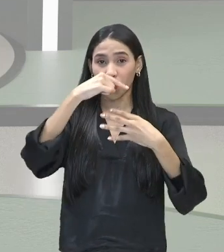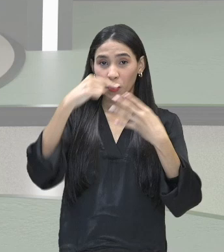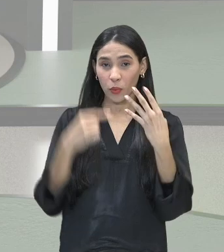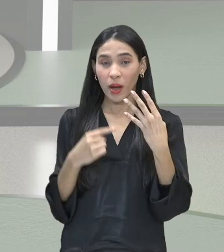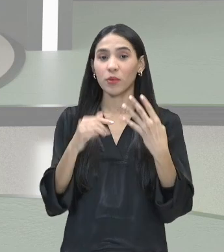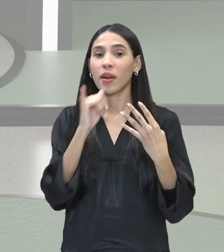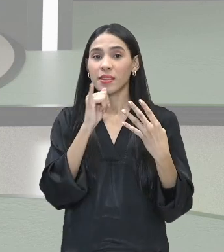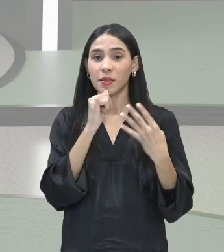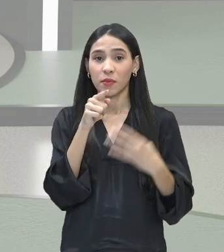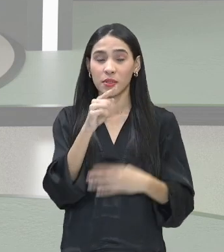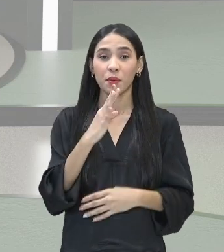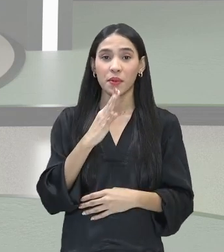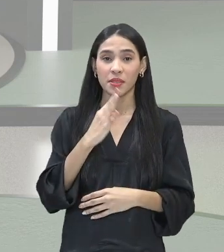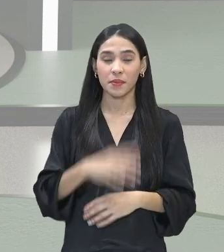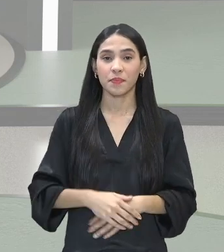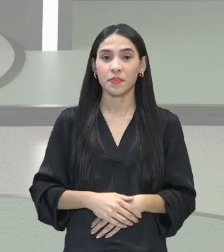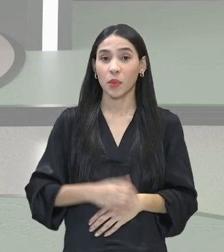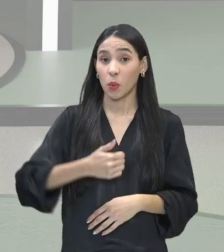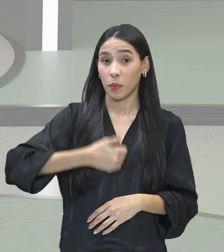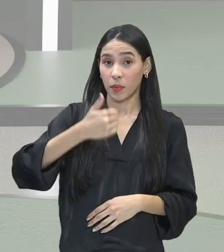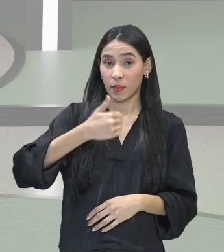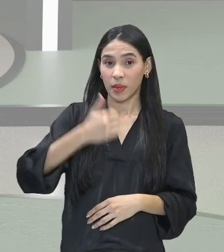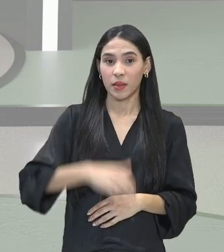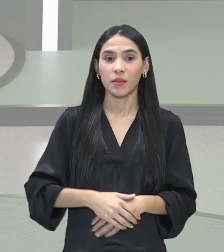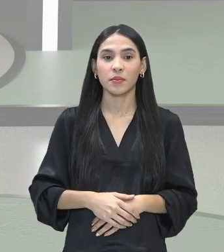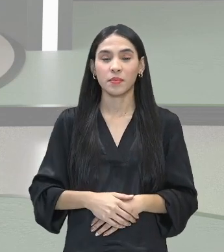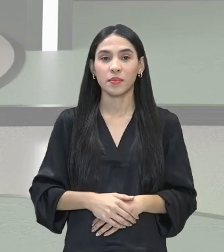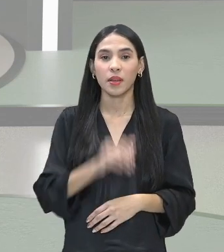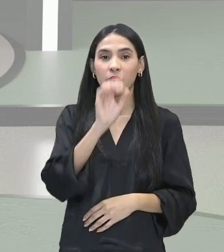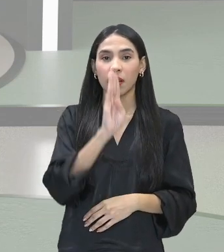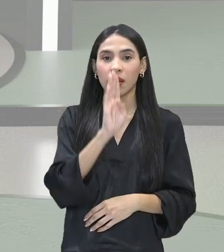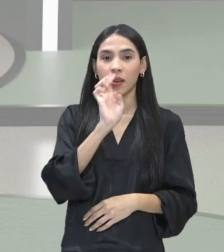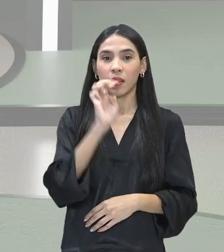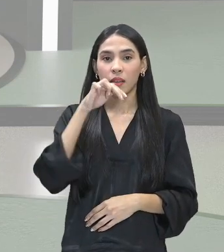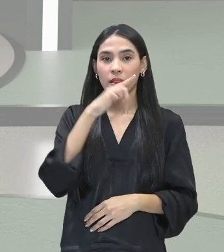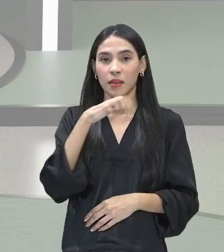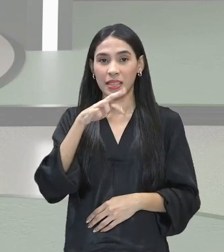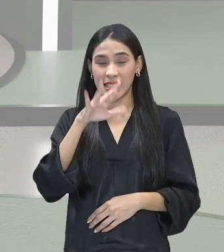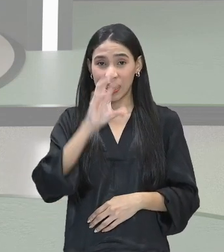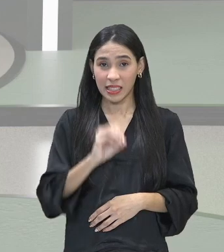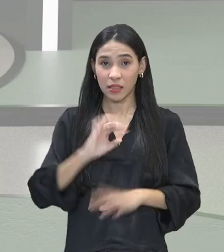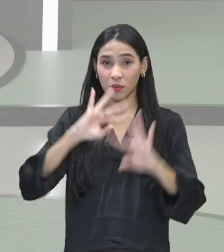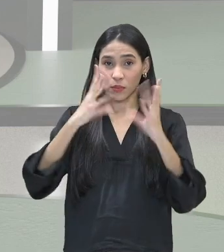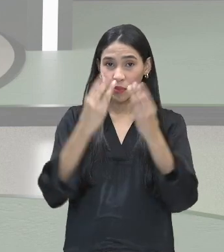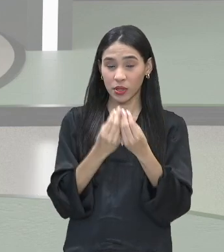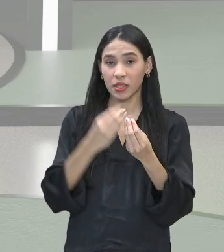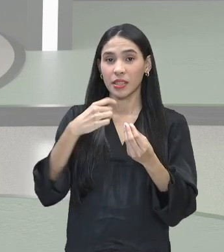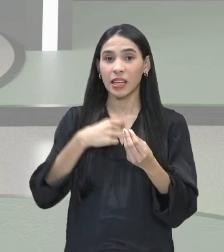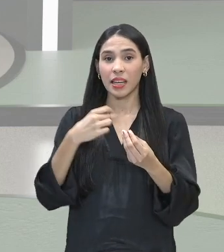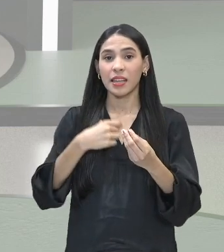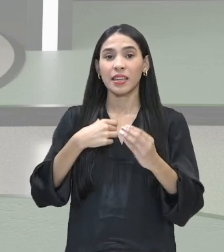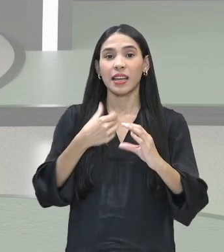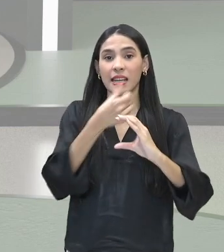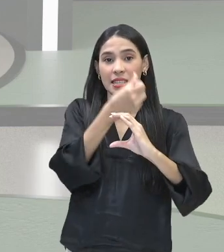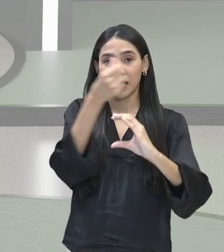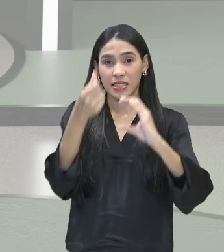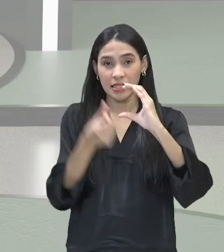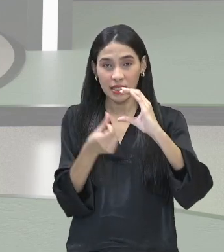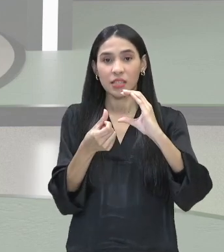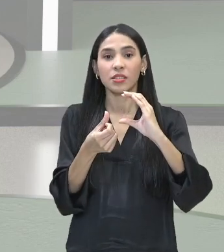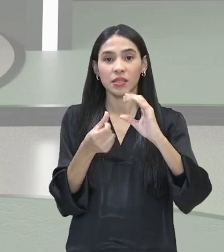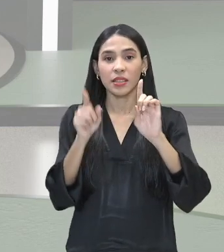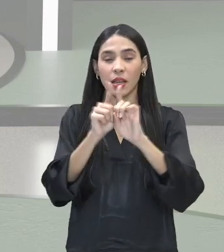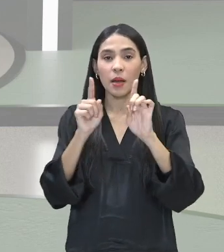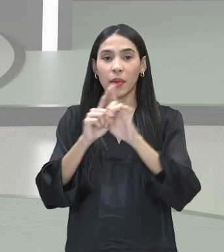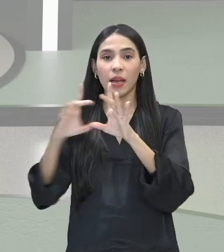vocês conhecerem. O primeiro deles é o benzeno, é esse composto aqui, que tem 6 carbonos, 3